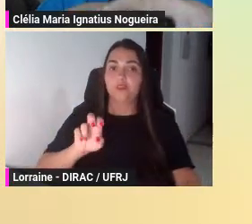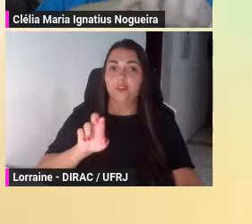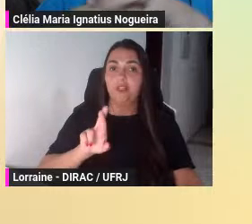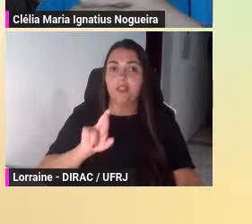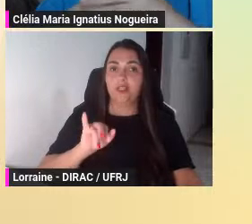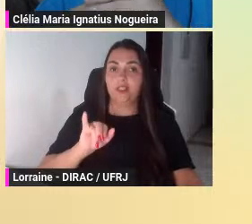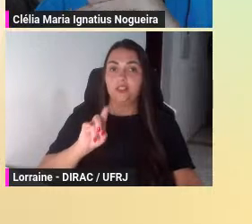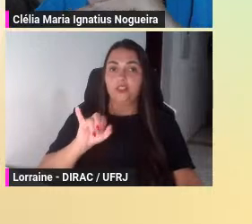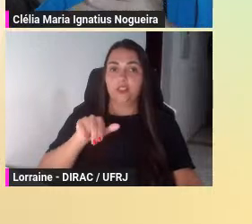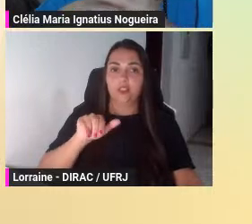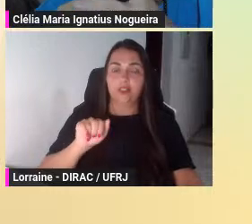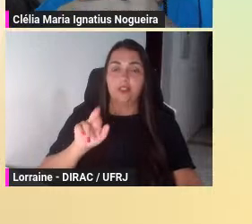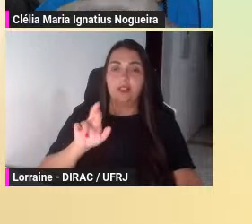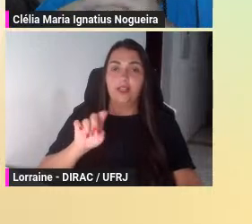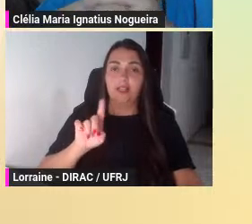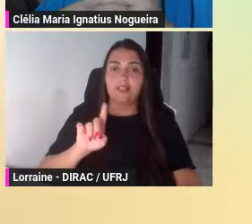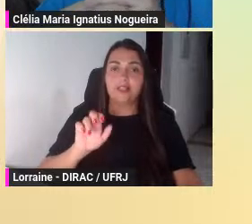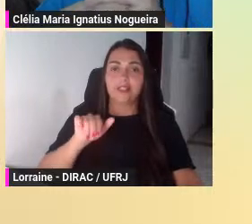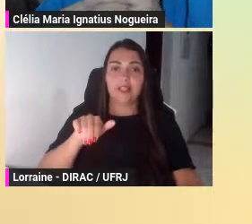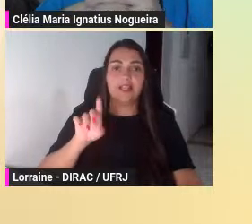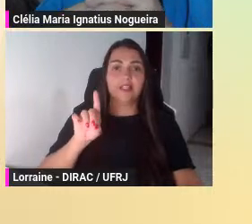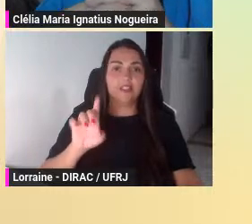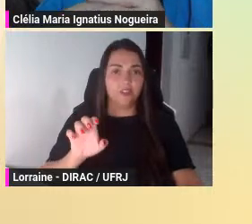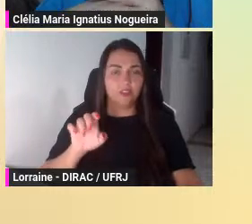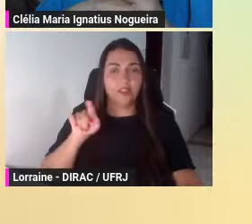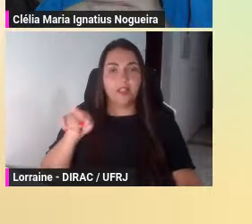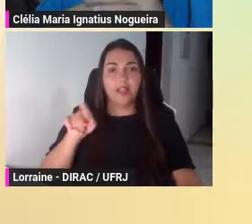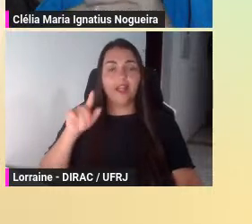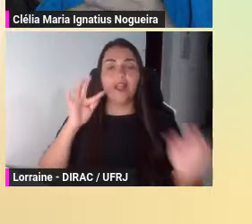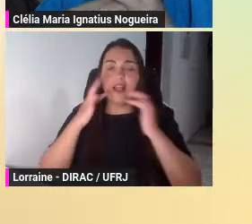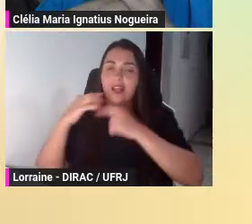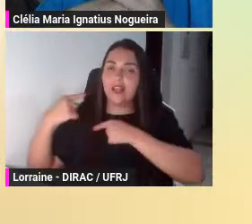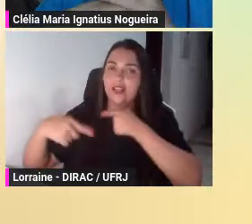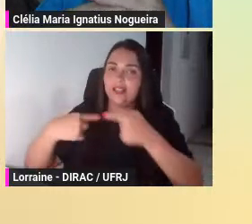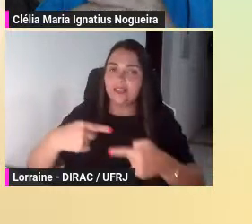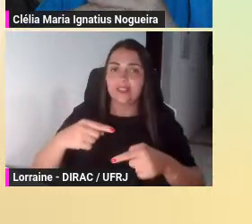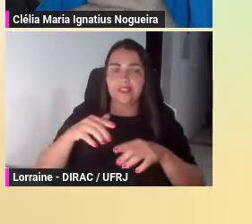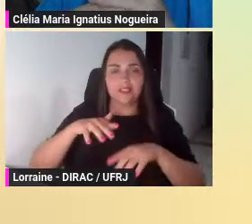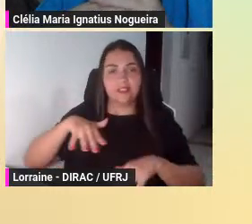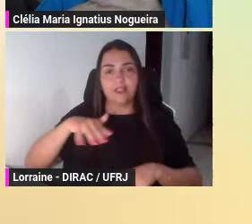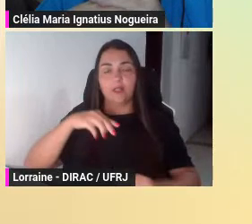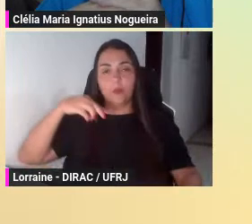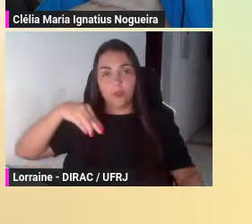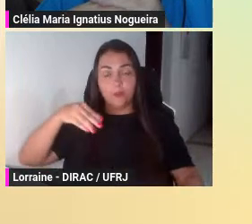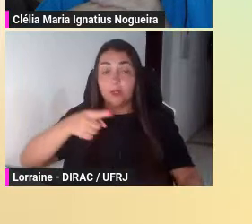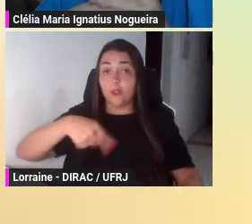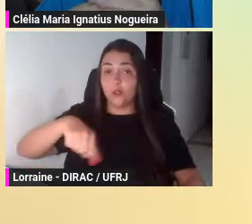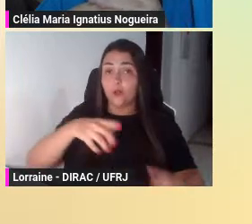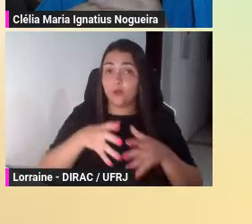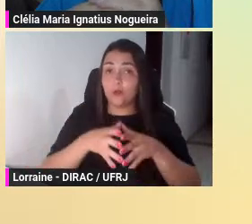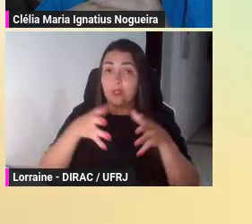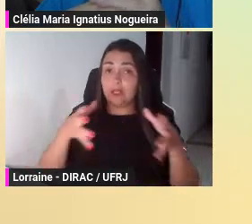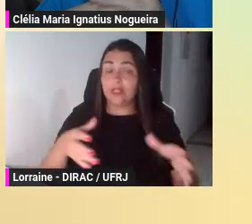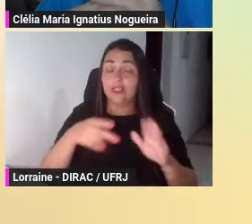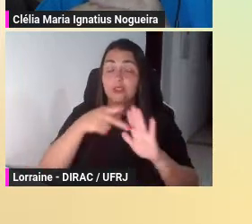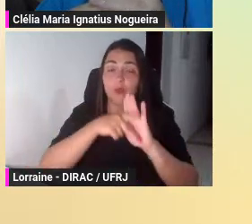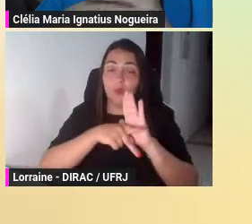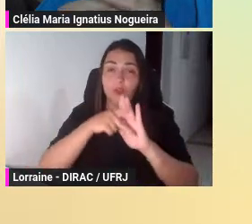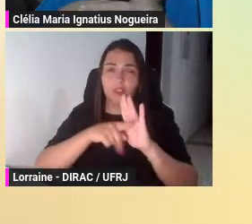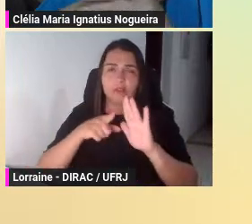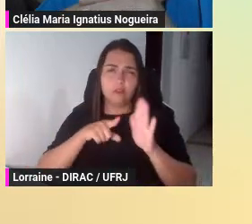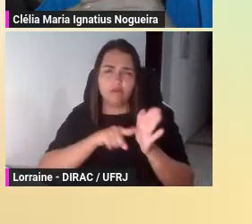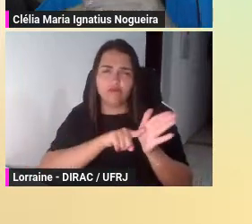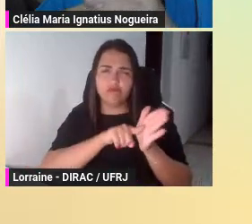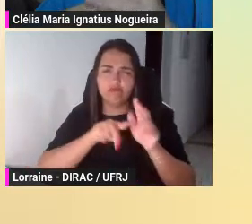a minha herdeira na área de didática da matemática, e o grande projeto nosso, a gente está mapeando, né, o